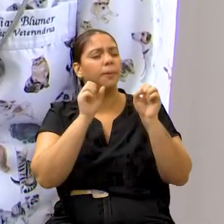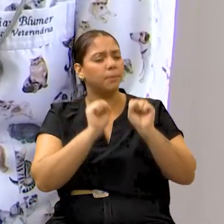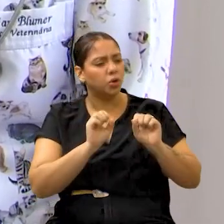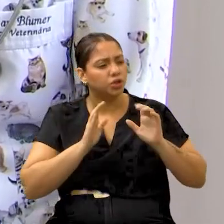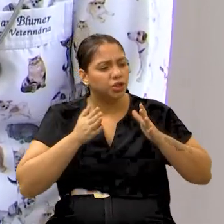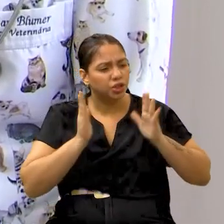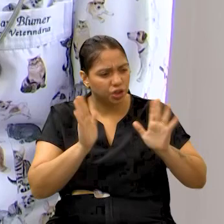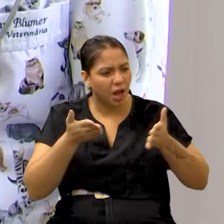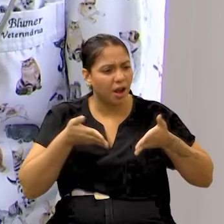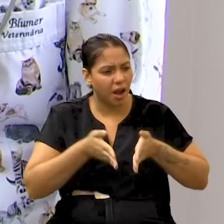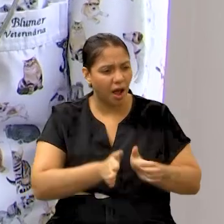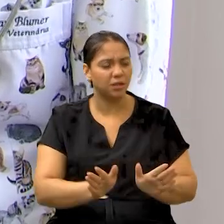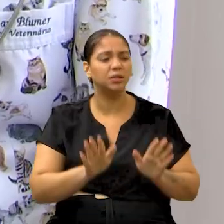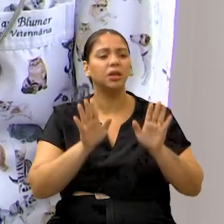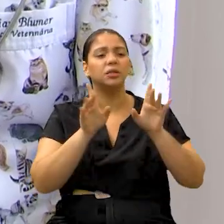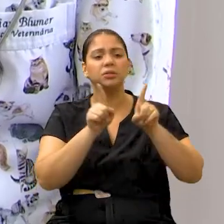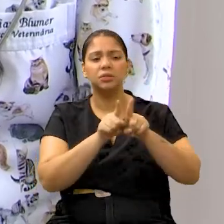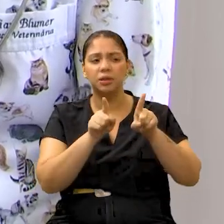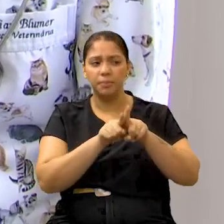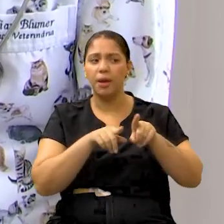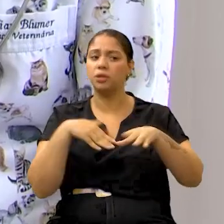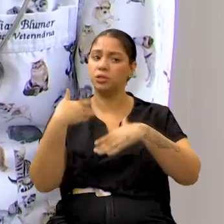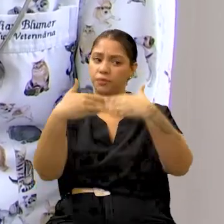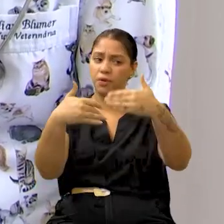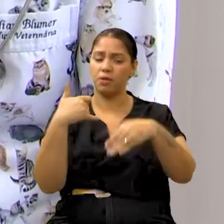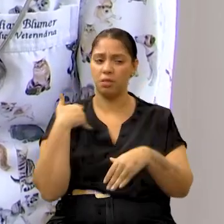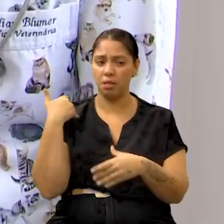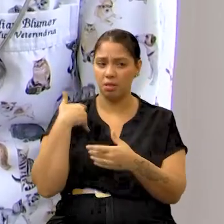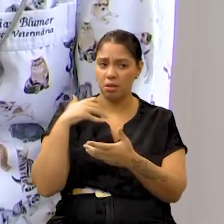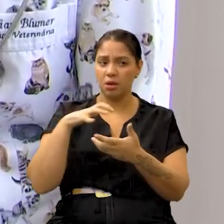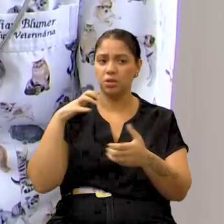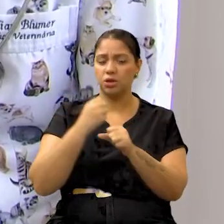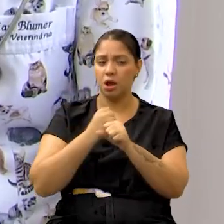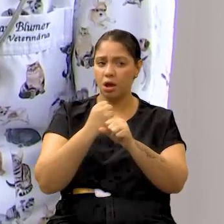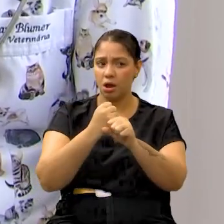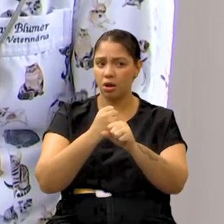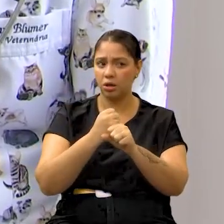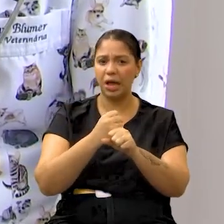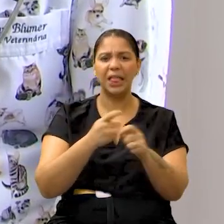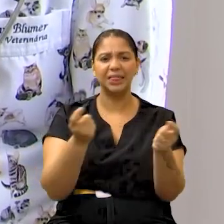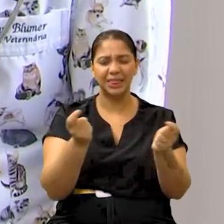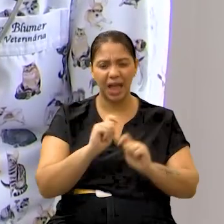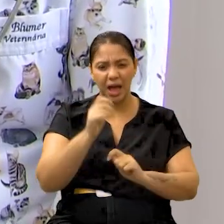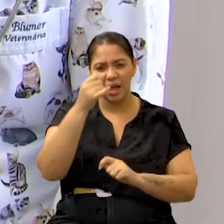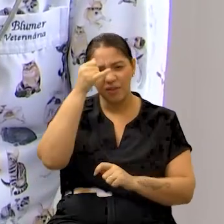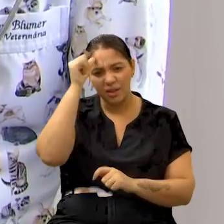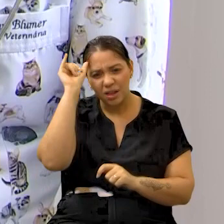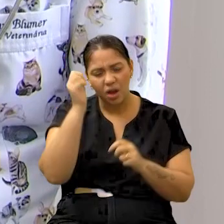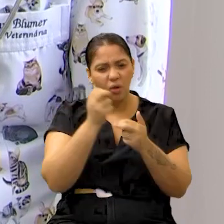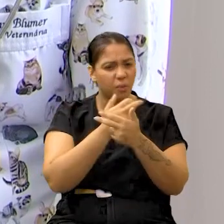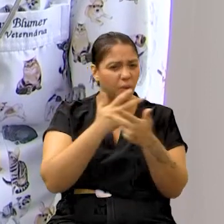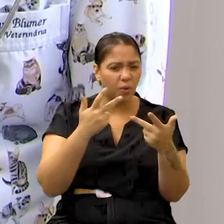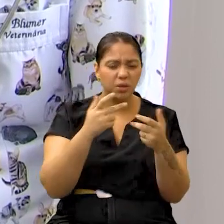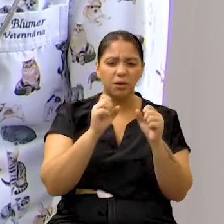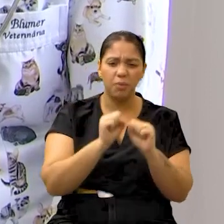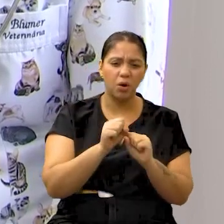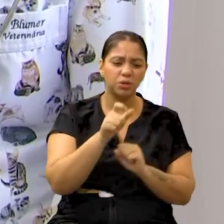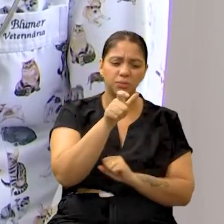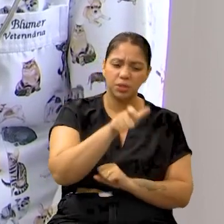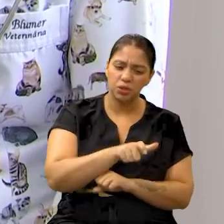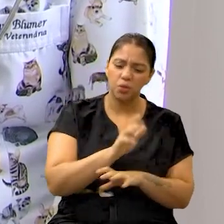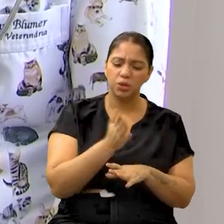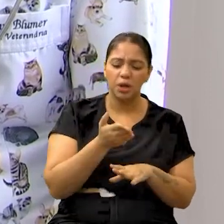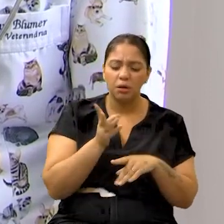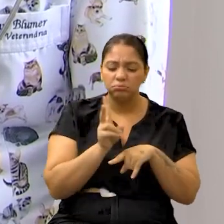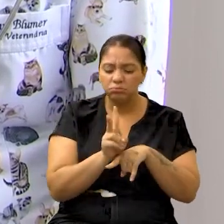animal pode nascer, né, com esse problema e também com o desenvolver aí da idade, com o passar dos anos. Dá para evitar algo que o tutor